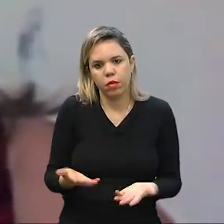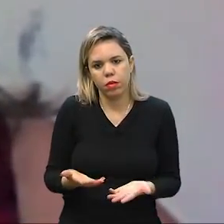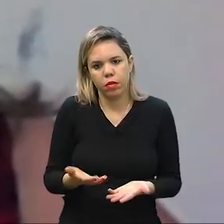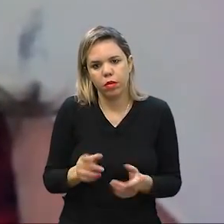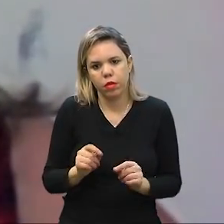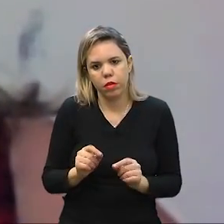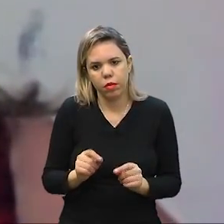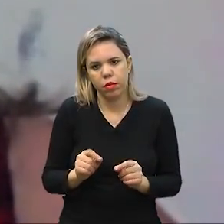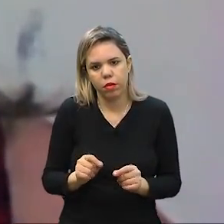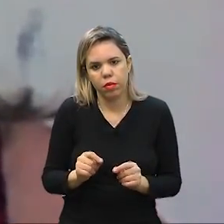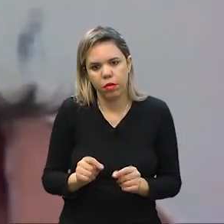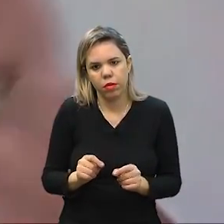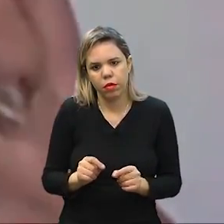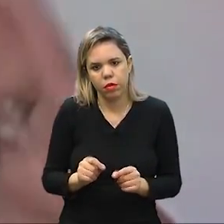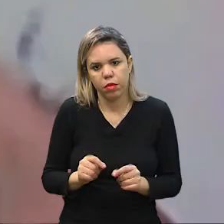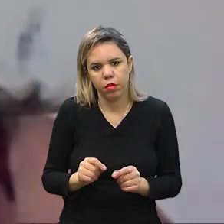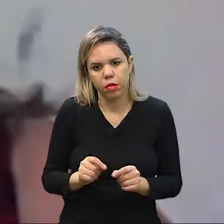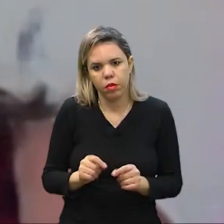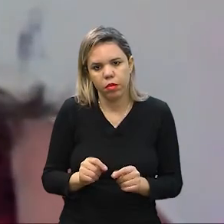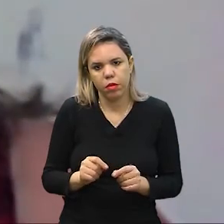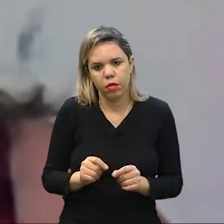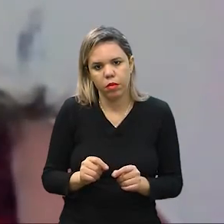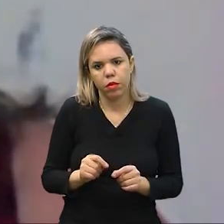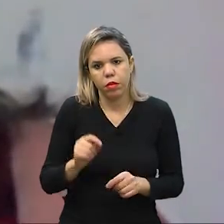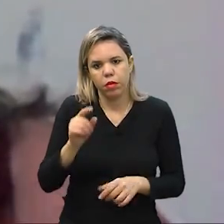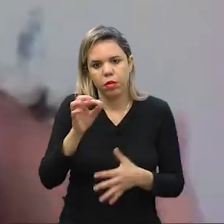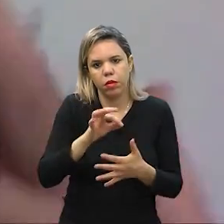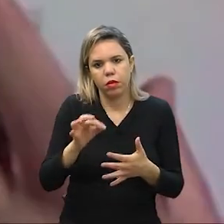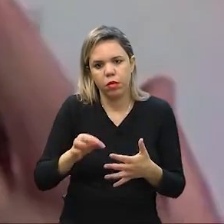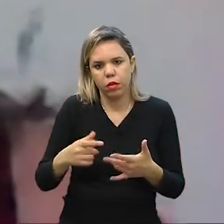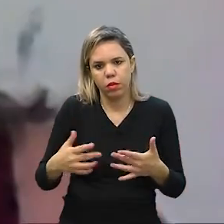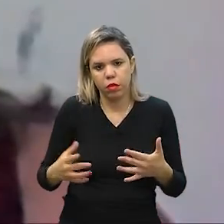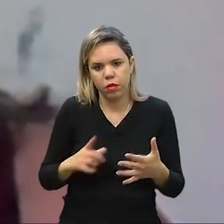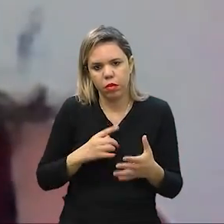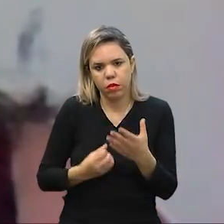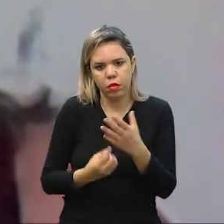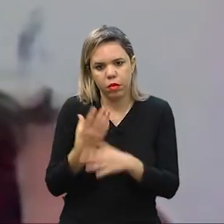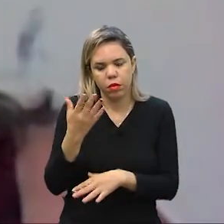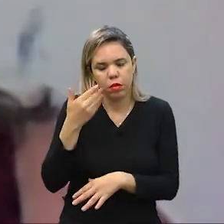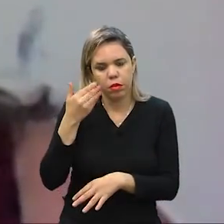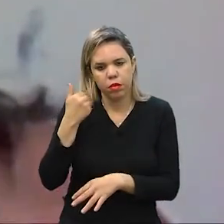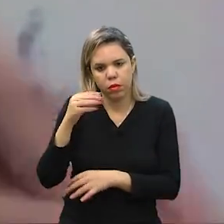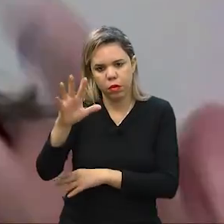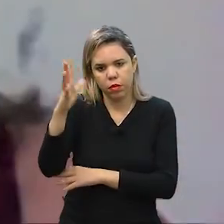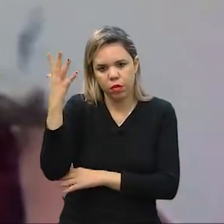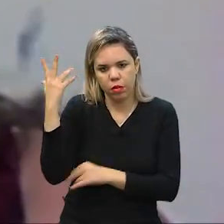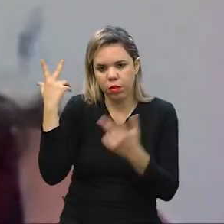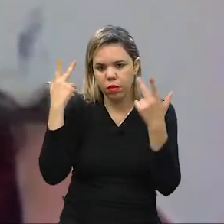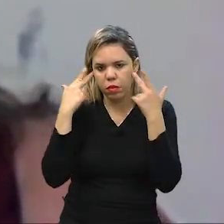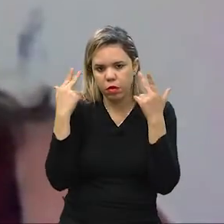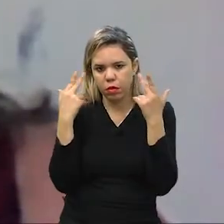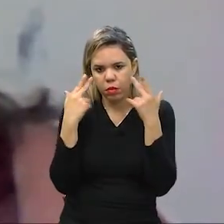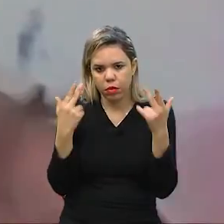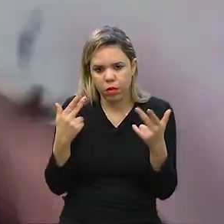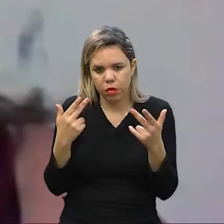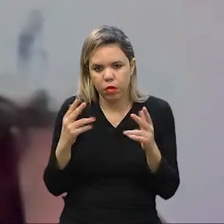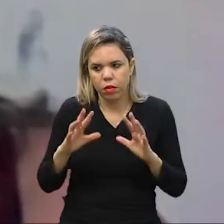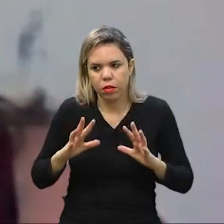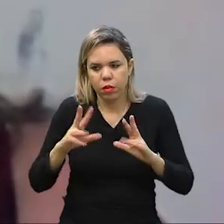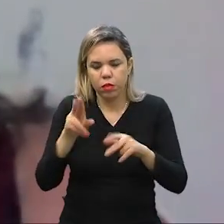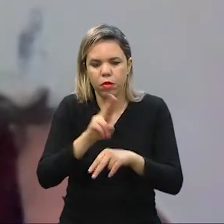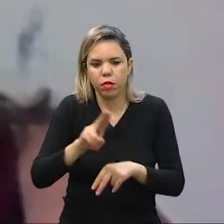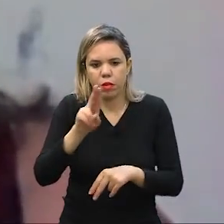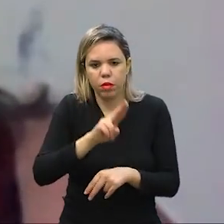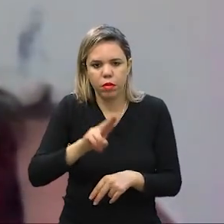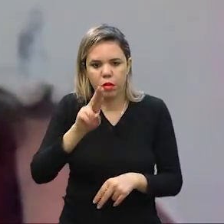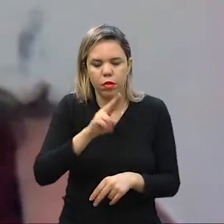de que os bens da natureza, os bens que advêm da natureza, são comuns, são para